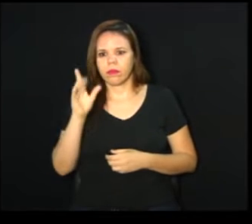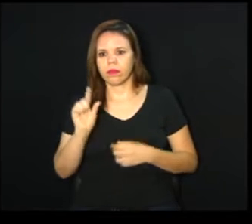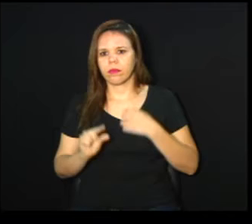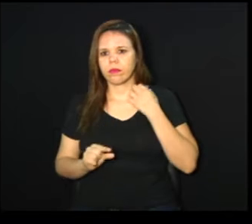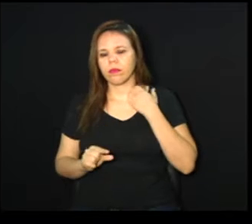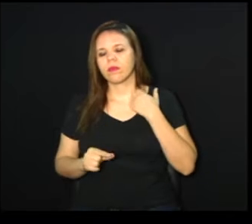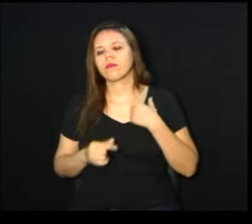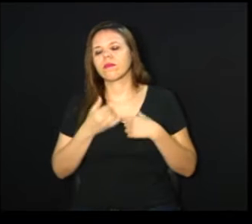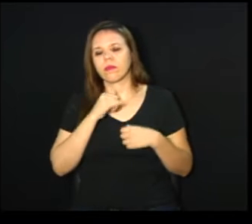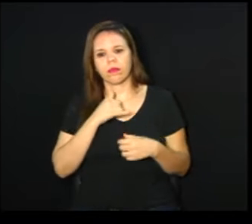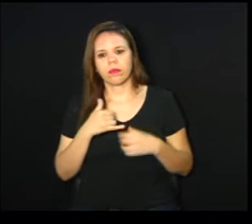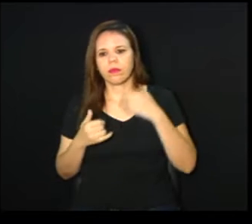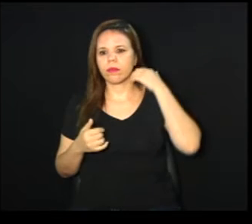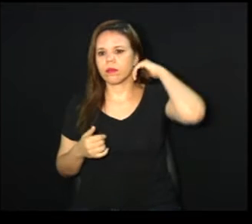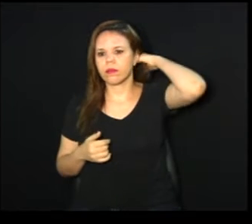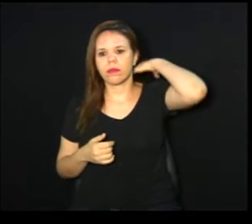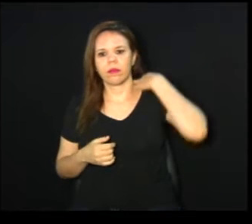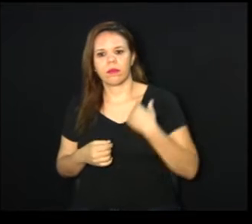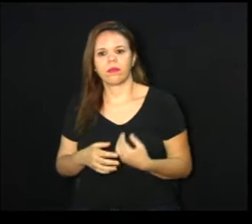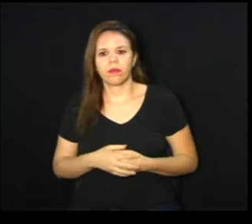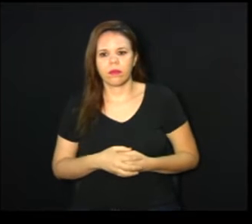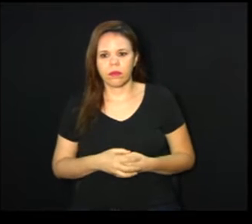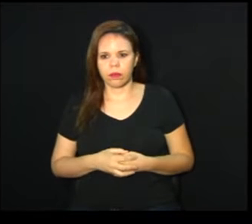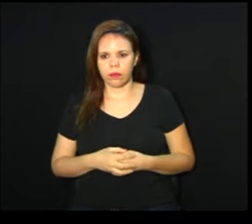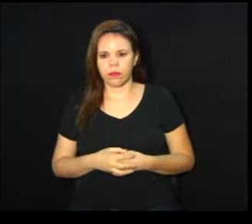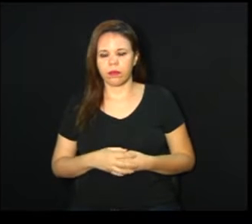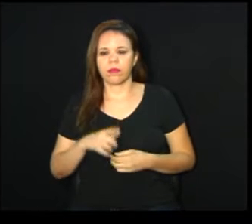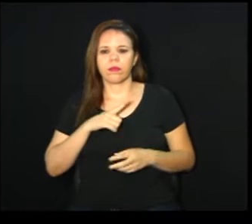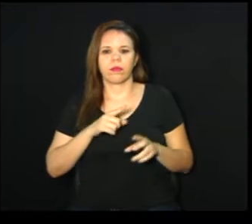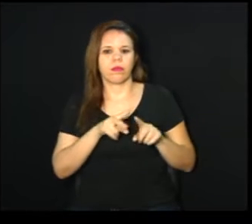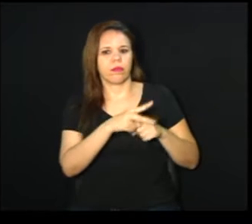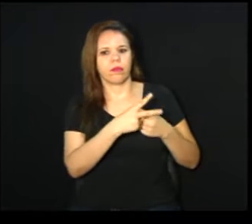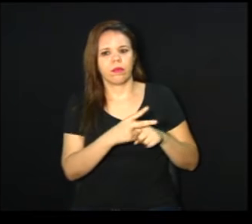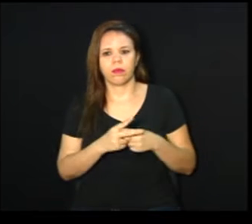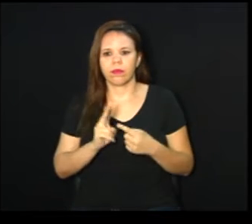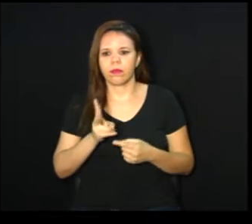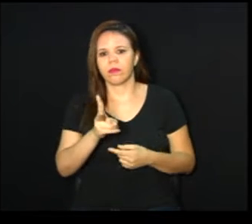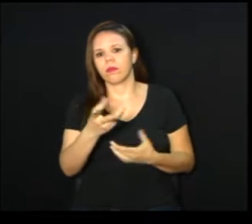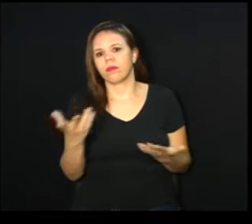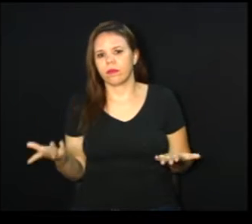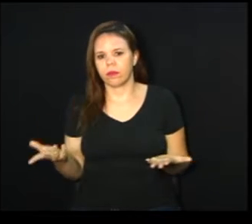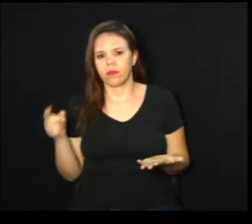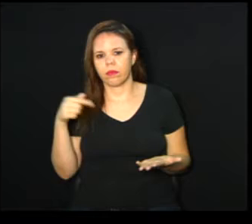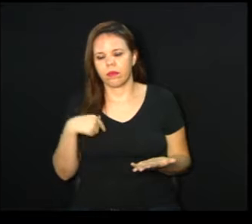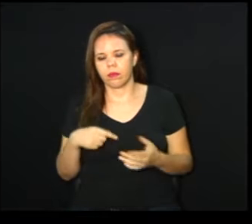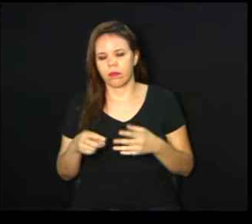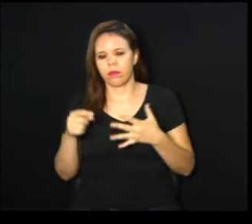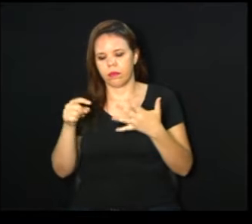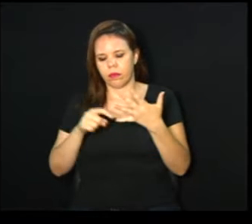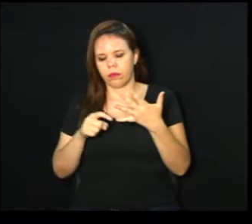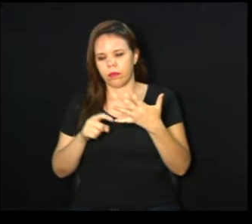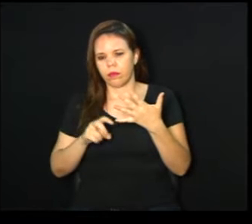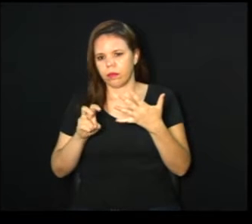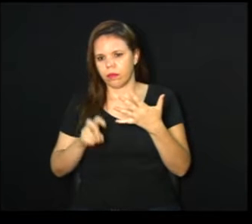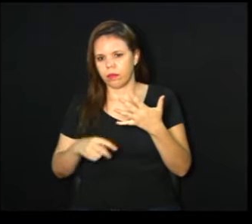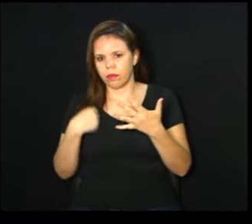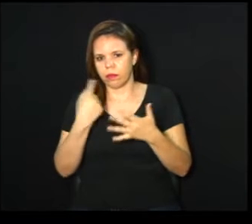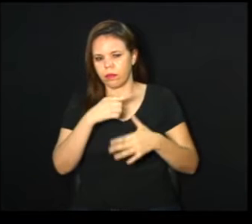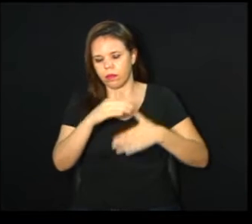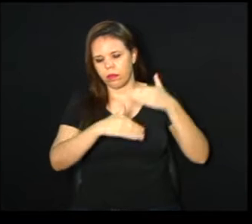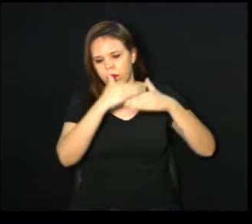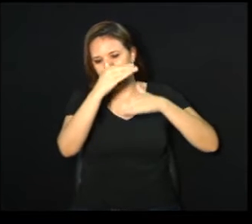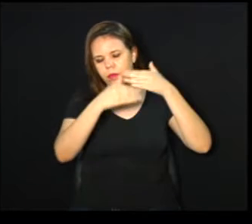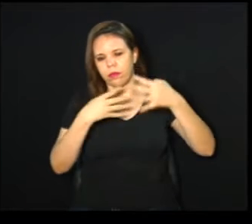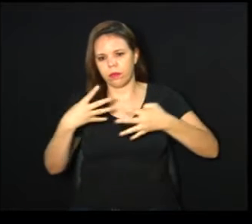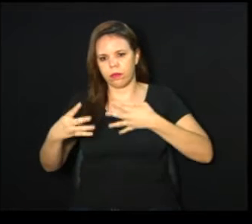qual que precisaria de uma manutenção preventiva. E esse foi a quinta vertente desse ciclo que nós desenvolvemos em